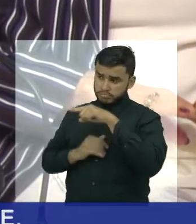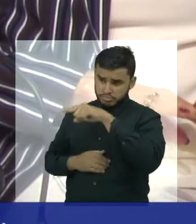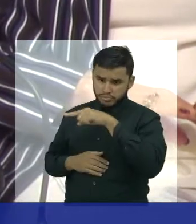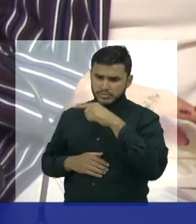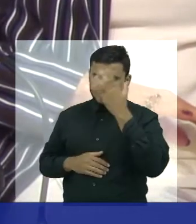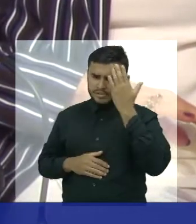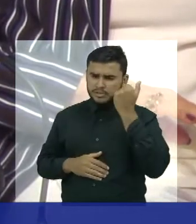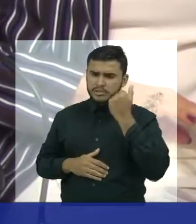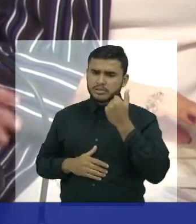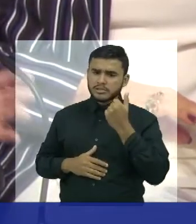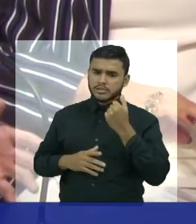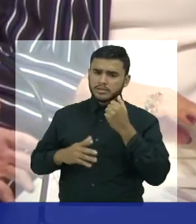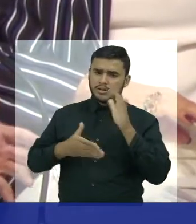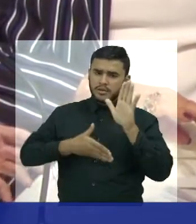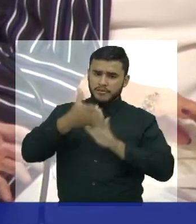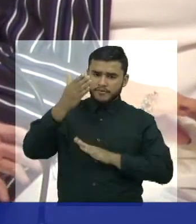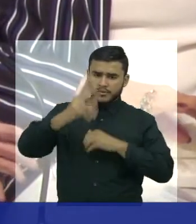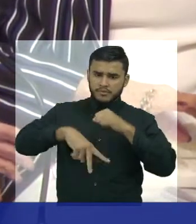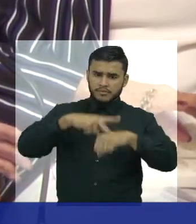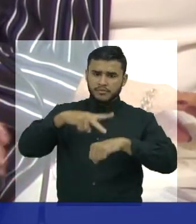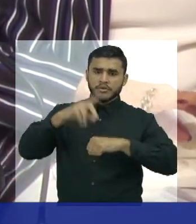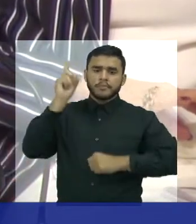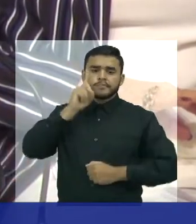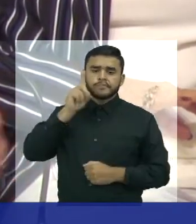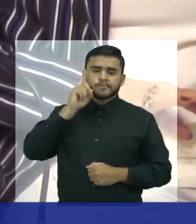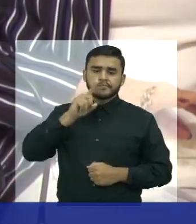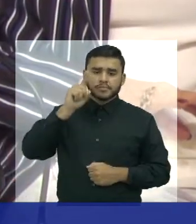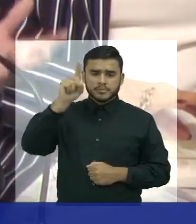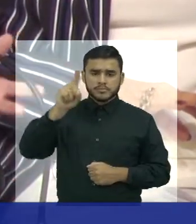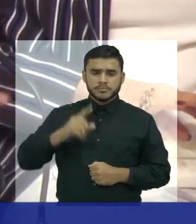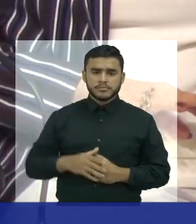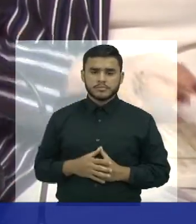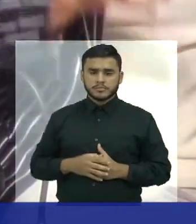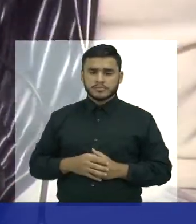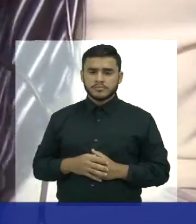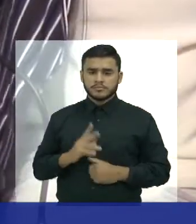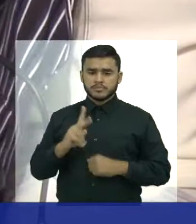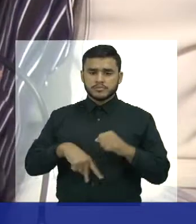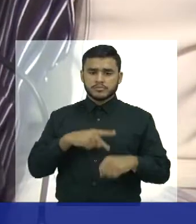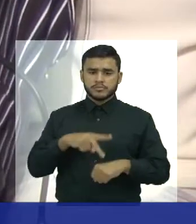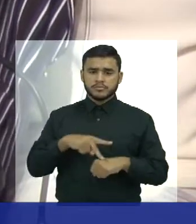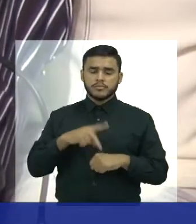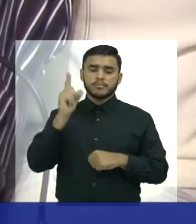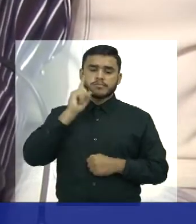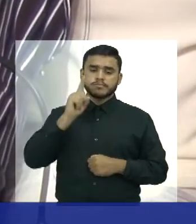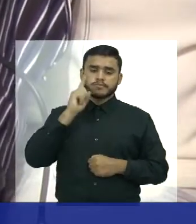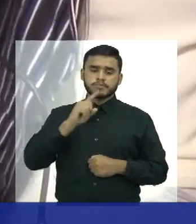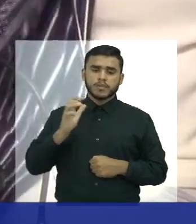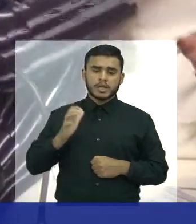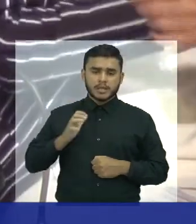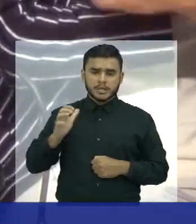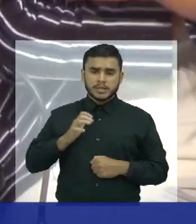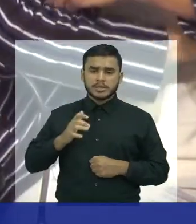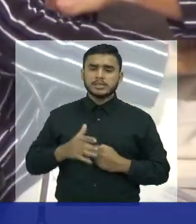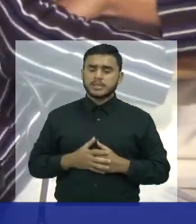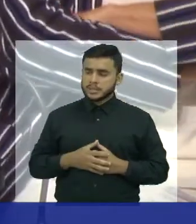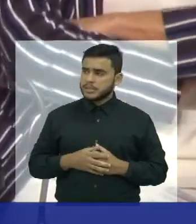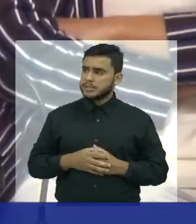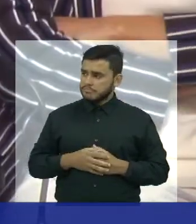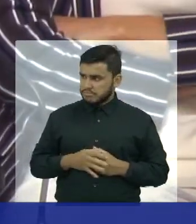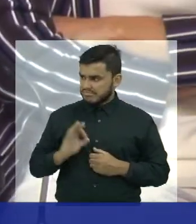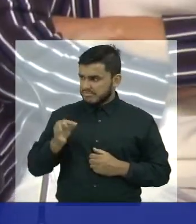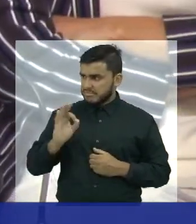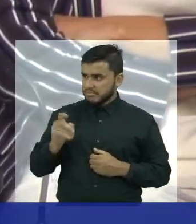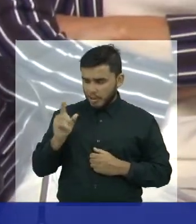você já viajou para os Estados Unidos? Os Estados Unidos é o país mais rico do mundo, né, no nosso conceito. Você já viajou para os Estados